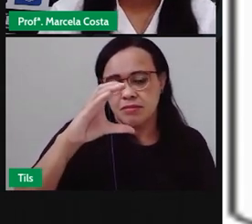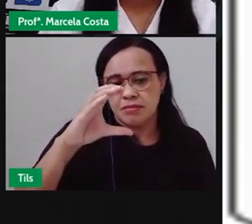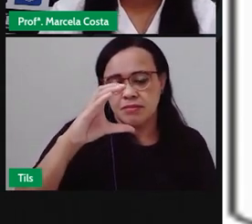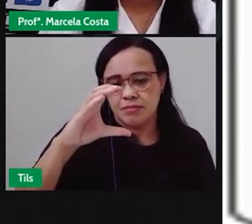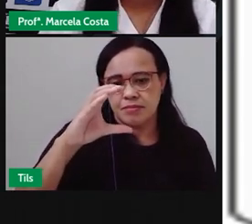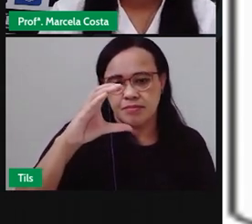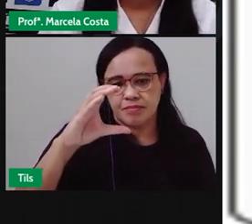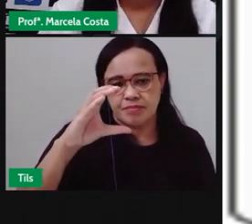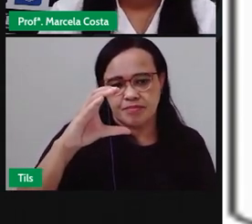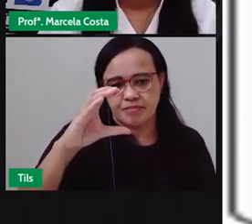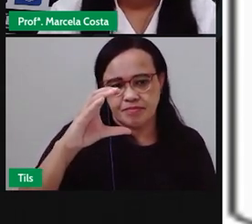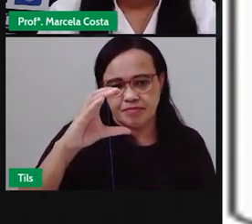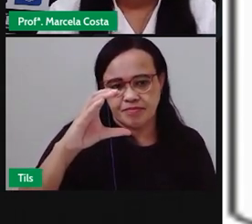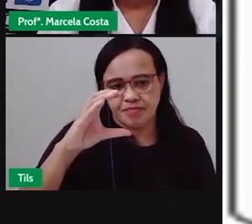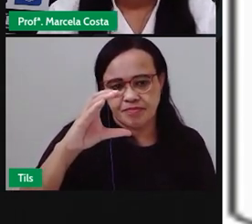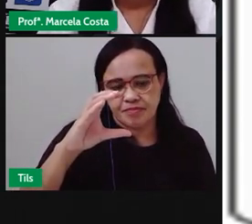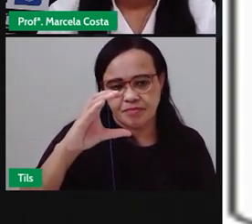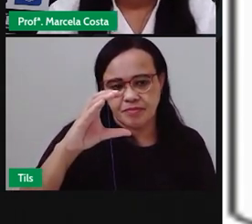C